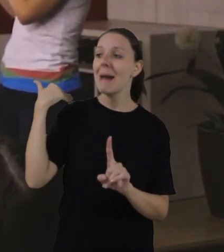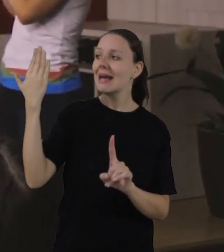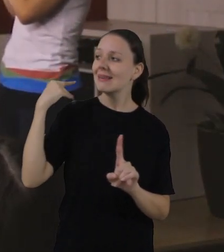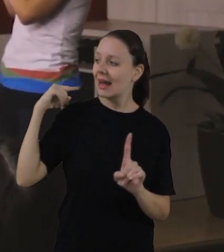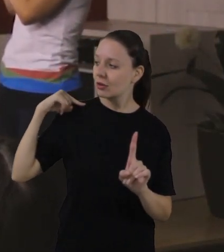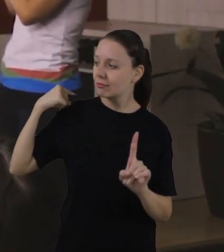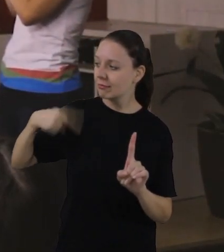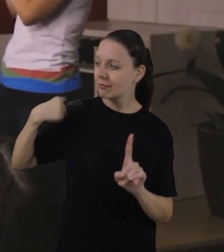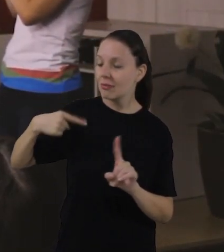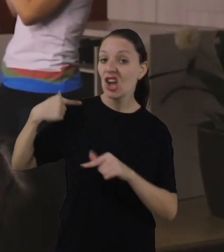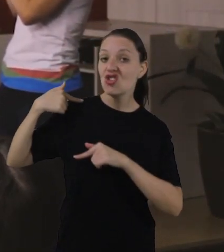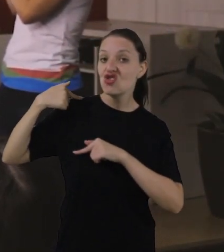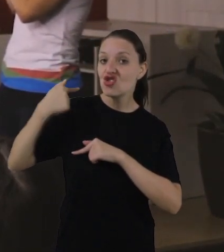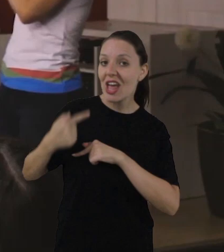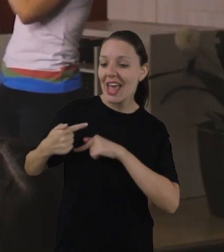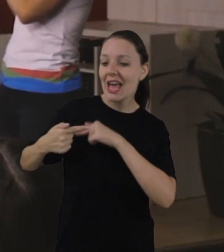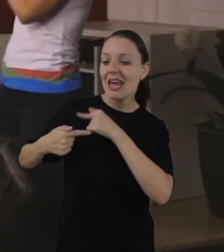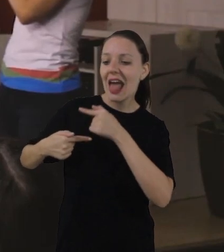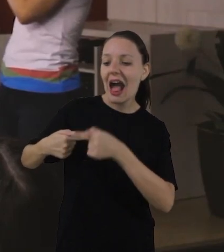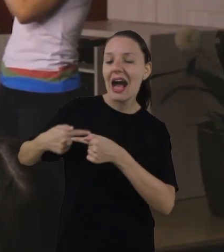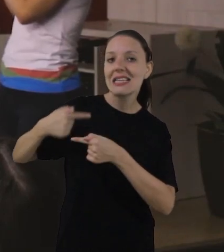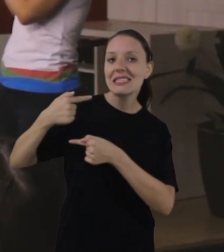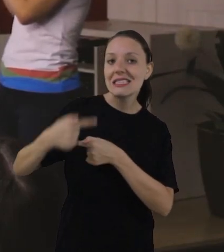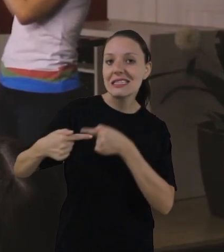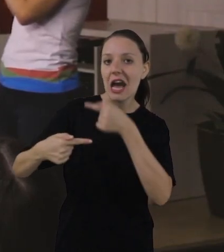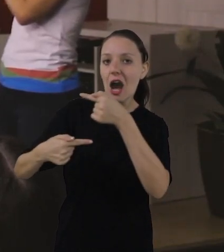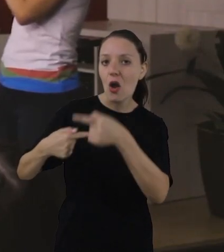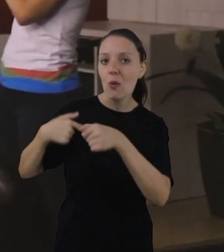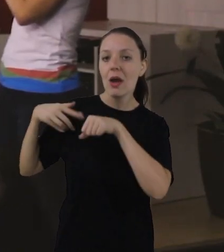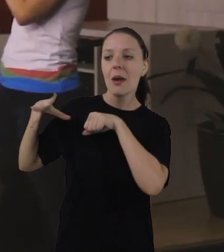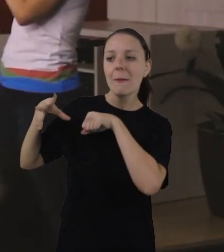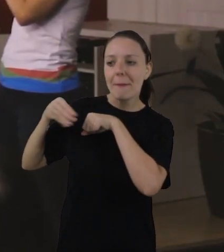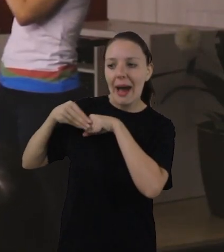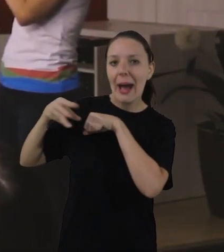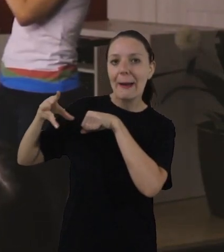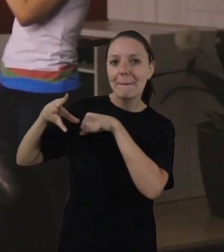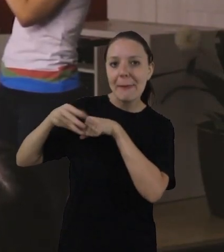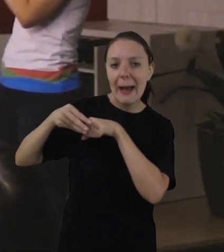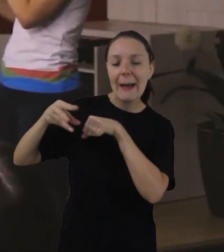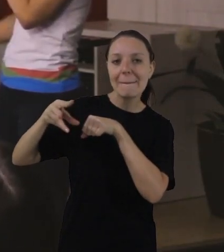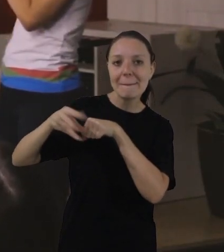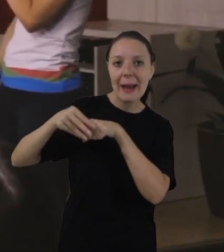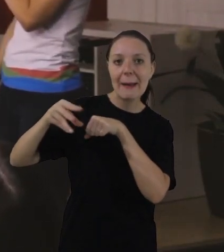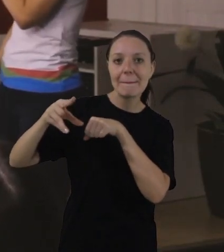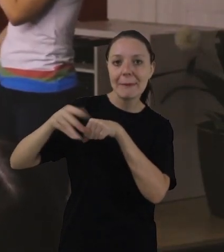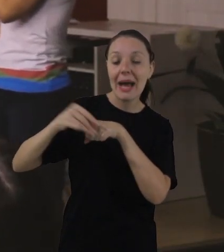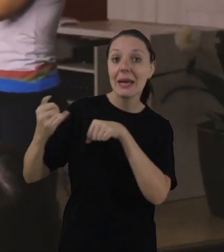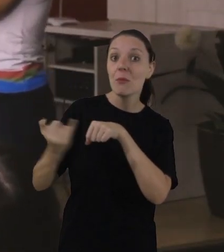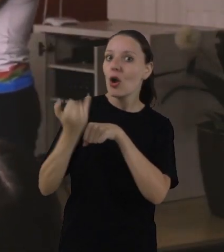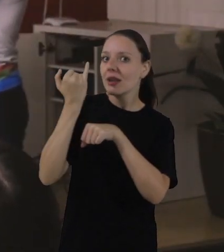das gerações passadas devem ser levados em consideração